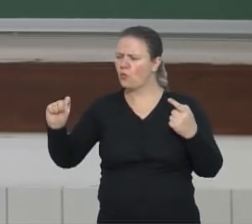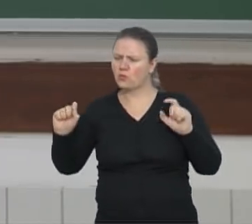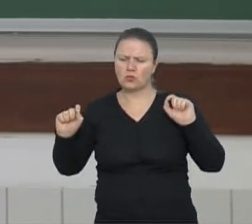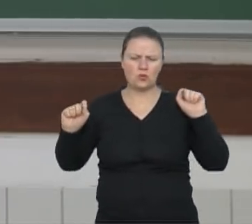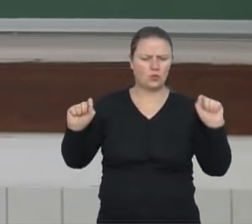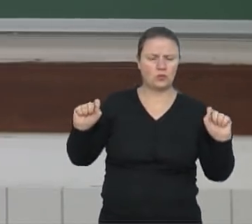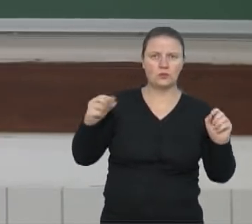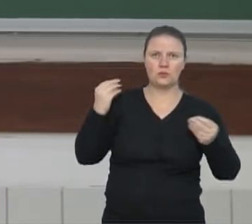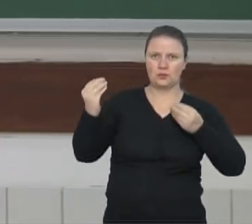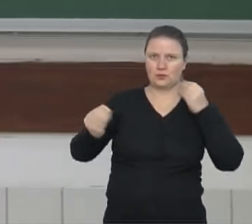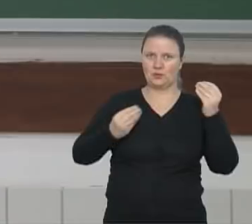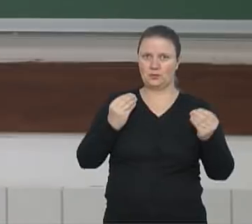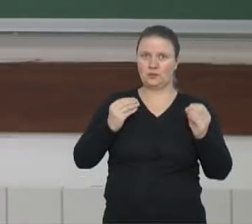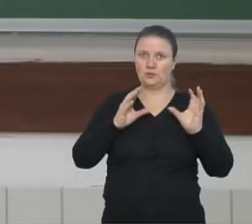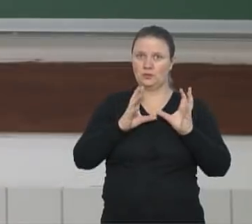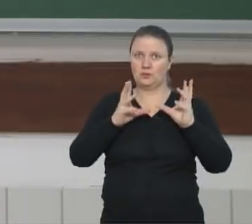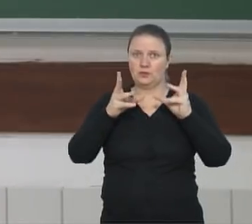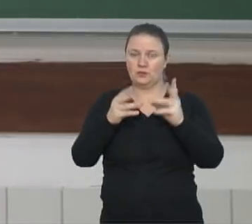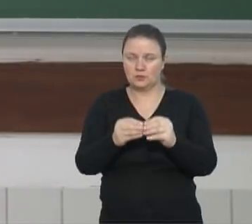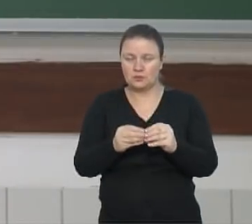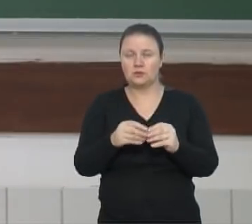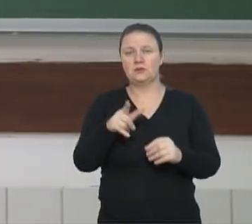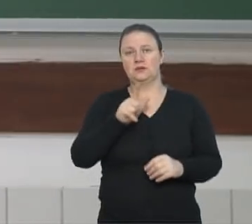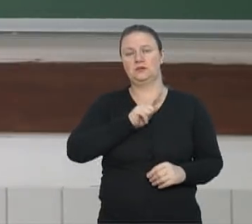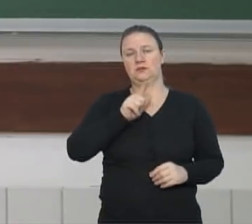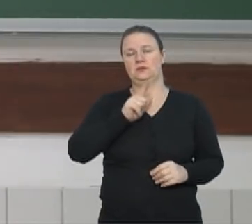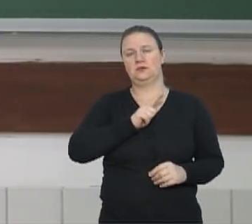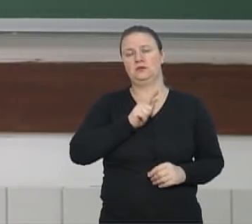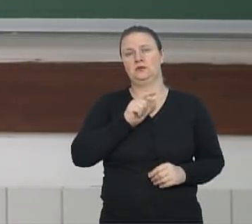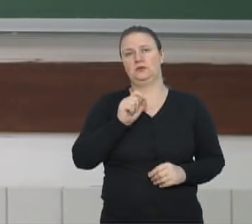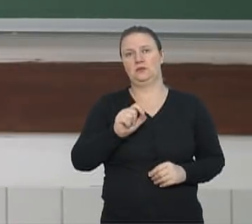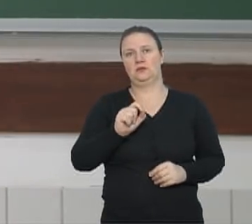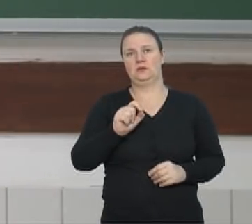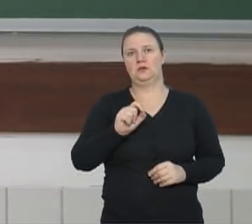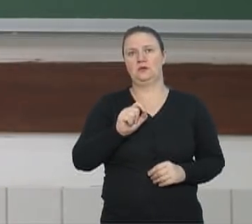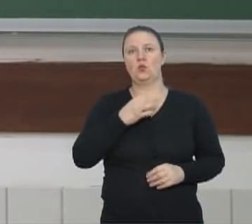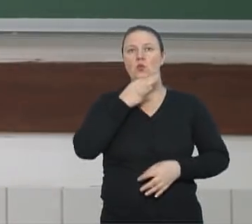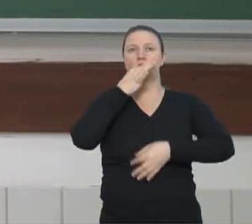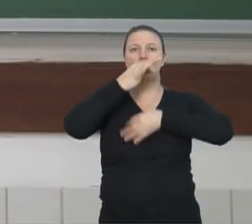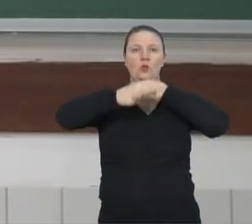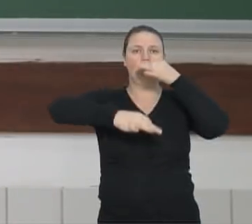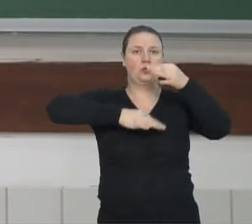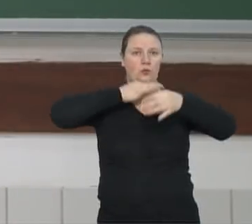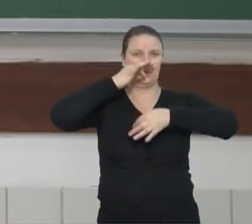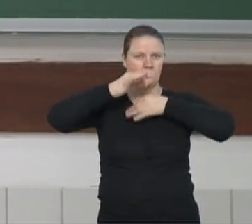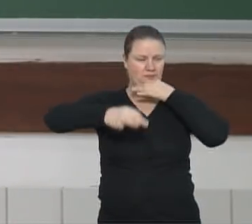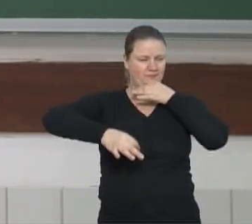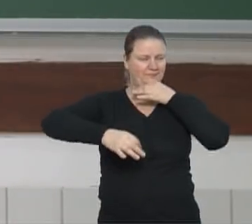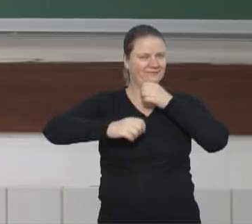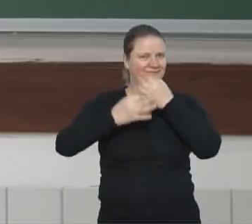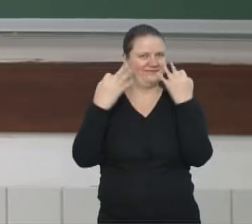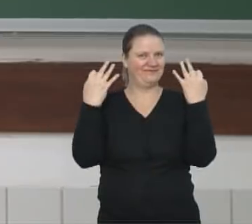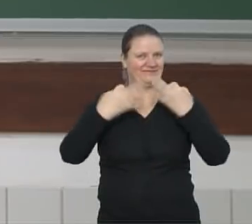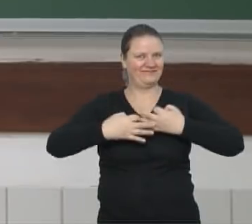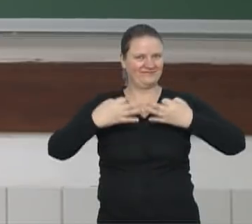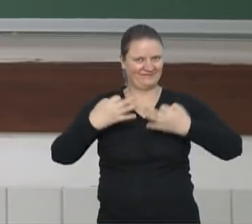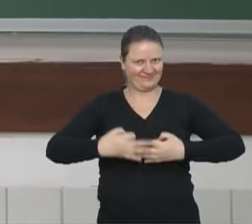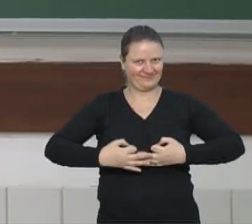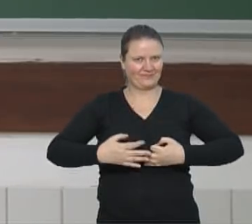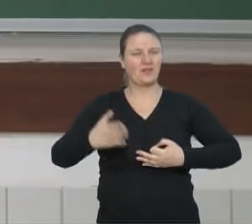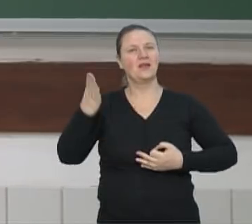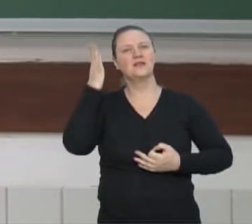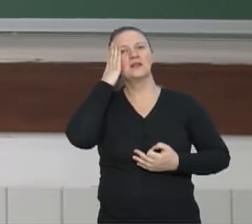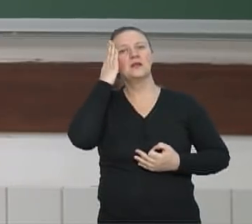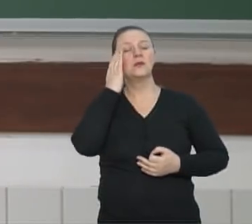Vejam bem, todos os três trabalham a argumentação, perfeito? Nós sabemos disso,